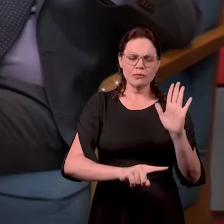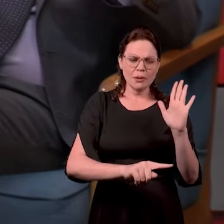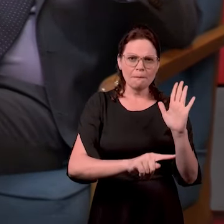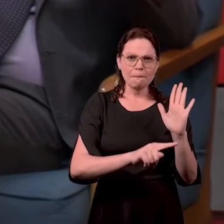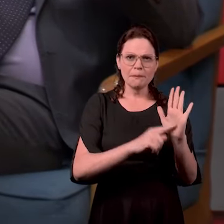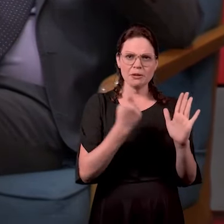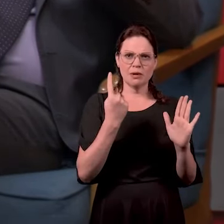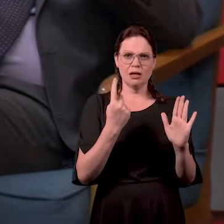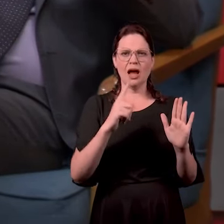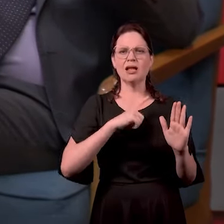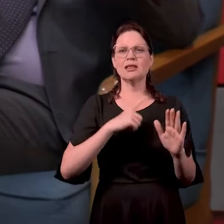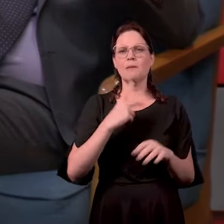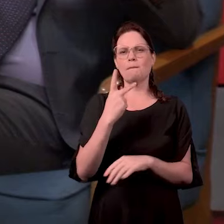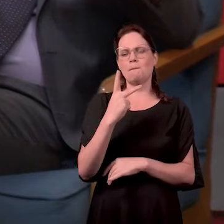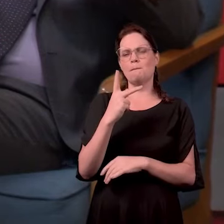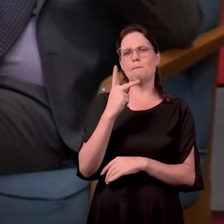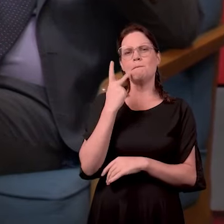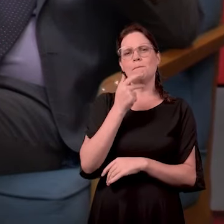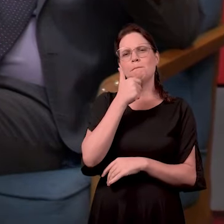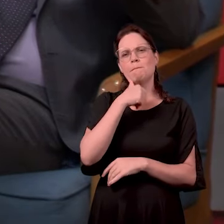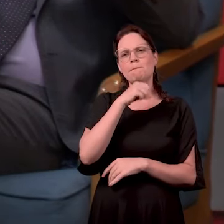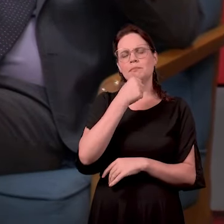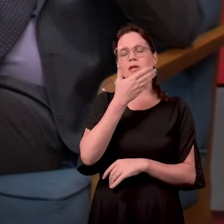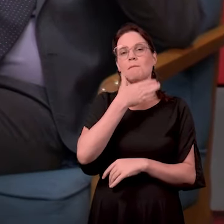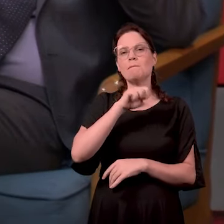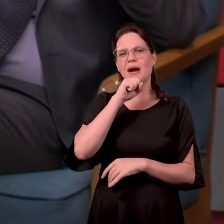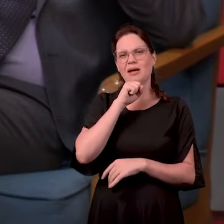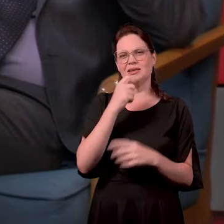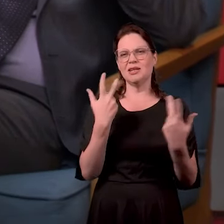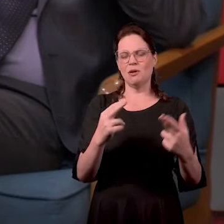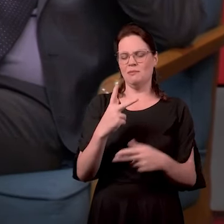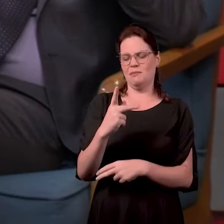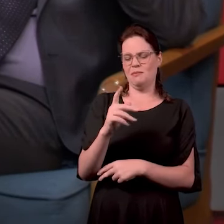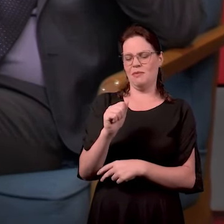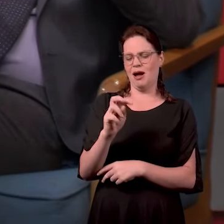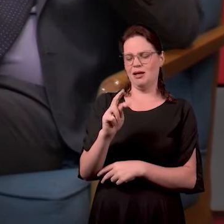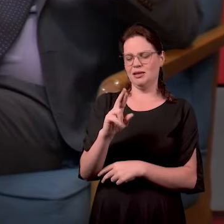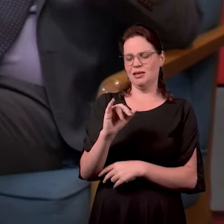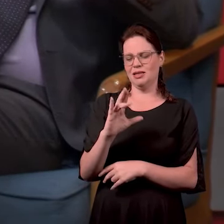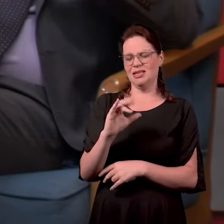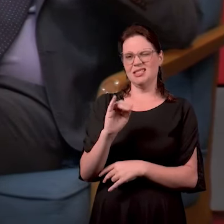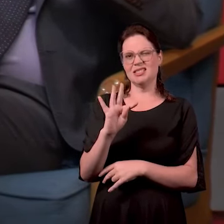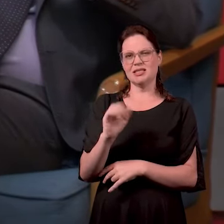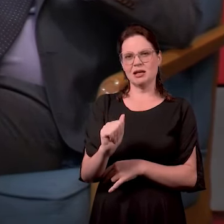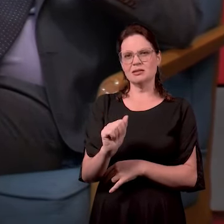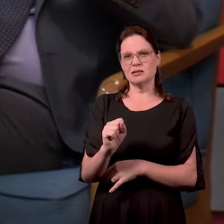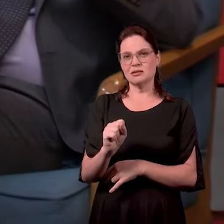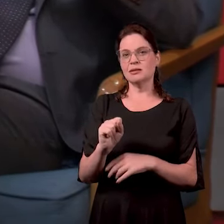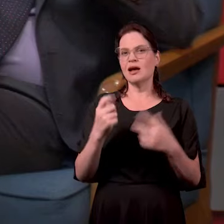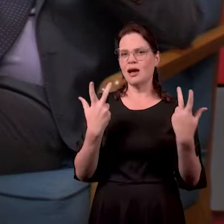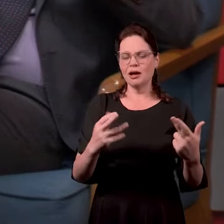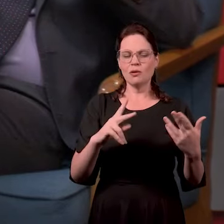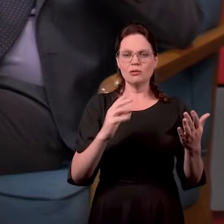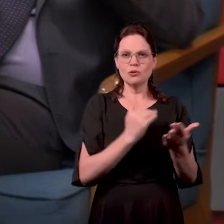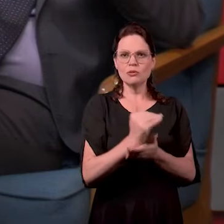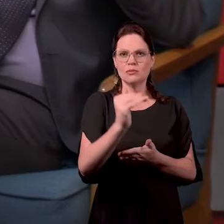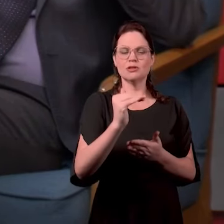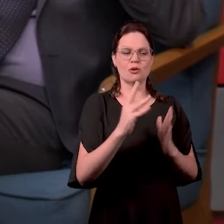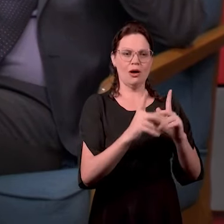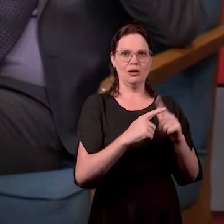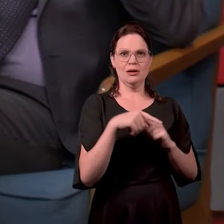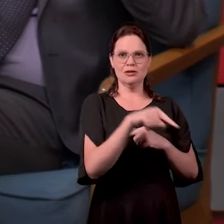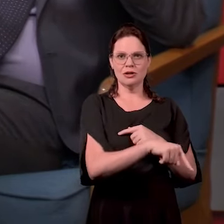os primeiros, aquilo que chamamos os pais da igreja, os patrícios, os pais da igreja, no início, logo que a igreja sofreu esse